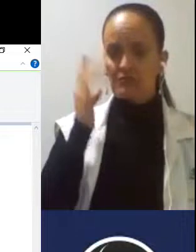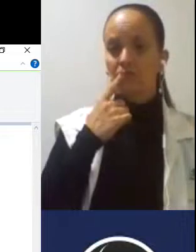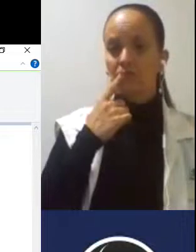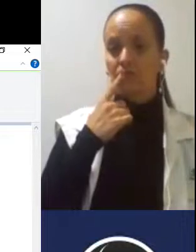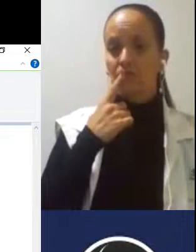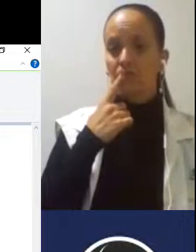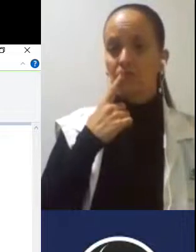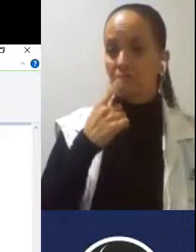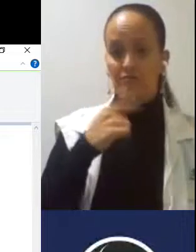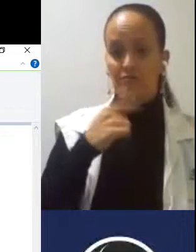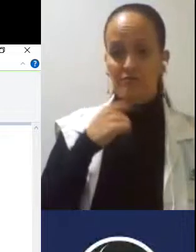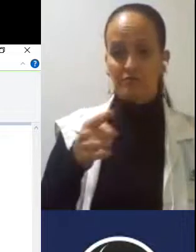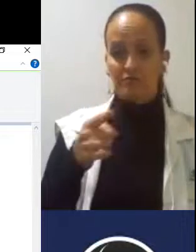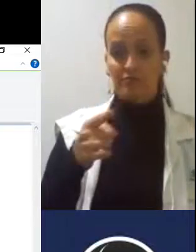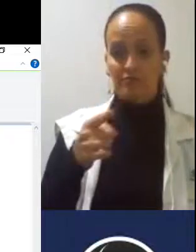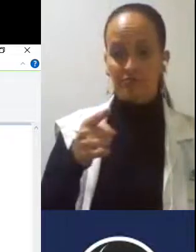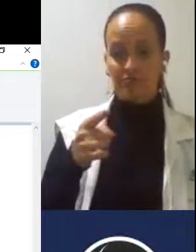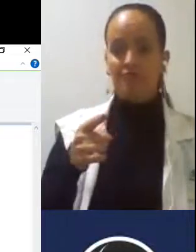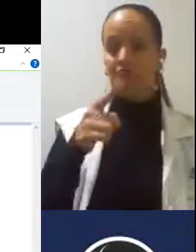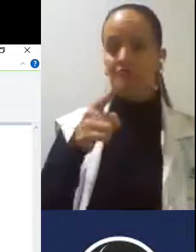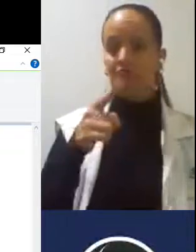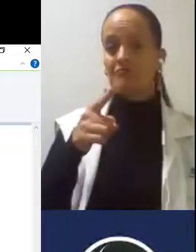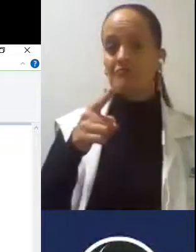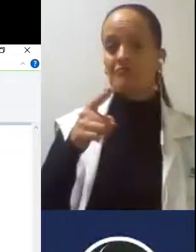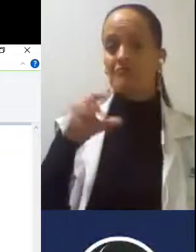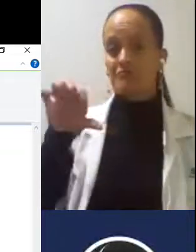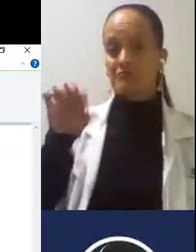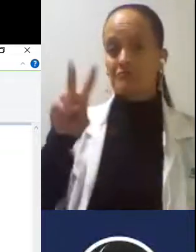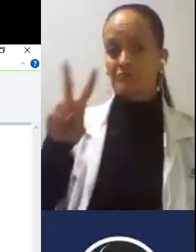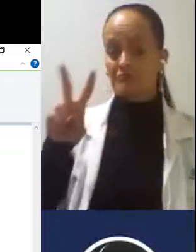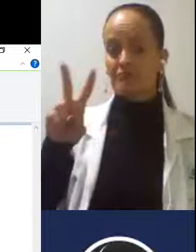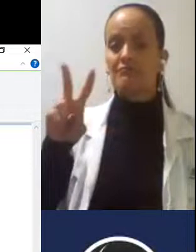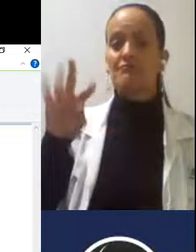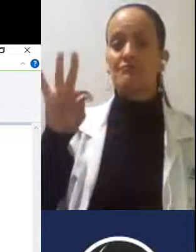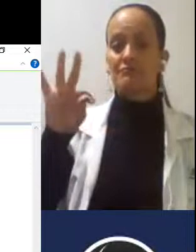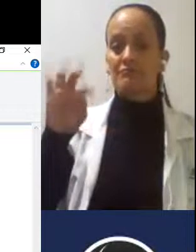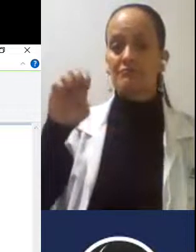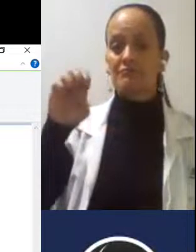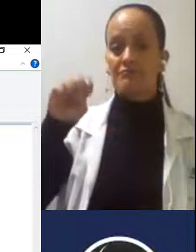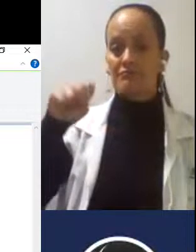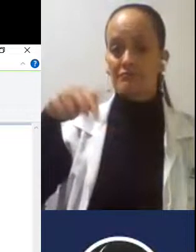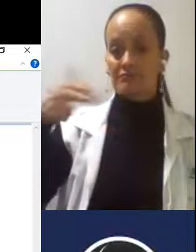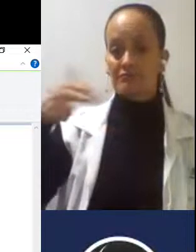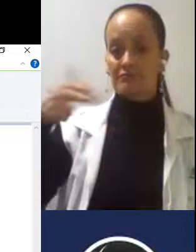Ninguém? Vamos lá. Isso aqui é valor de? Tensão. Muito bem. Tensão elétrica.